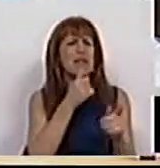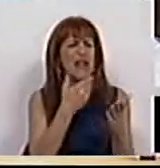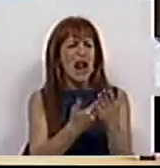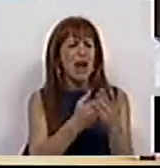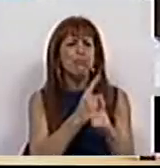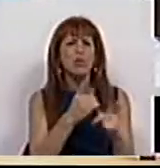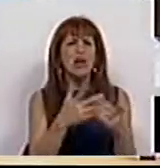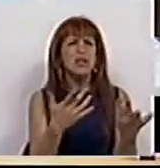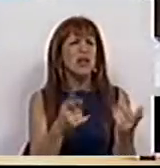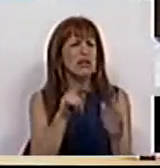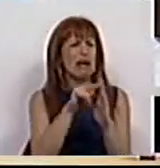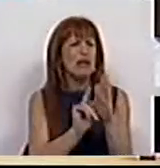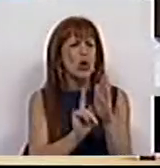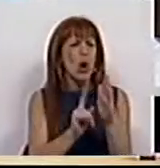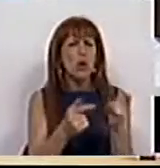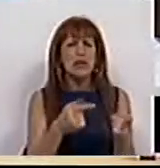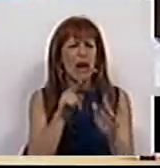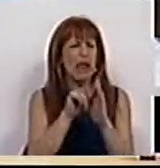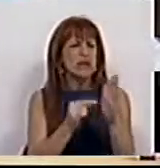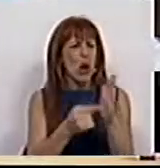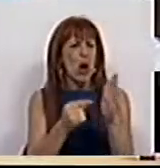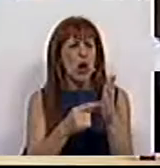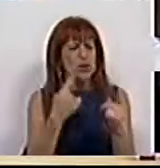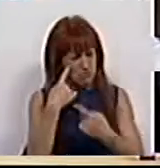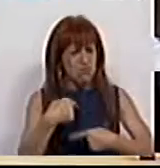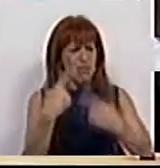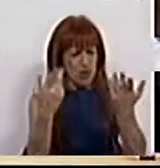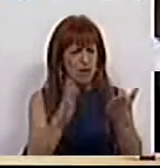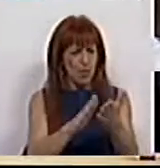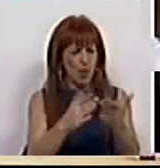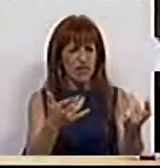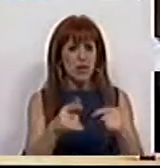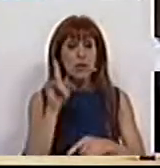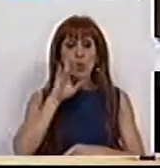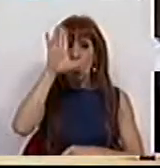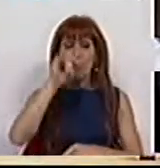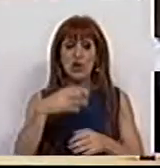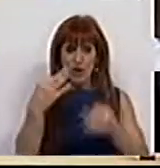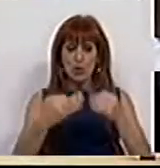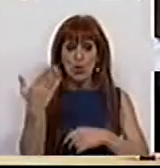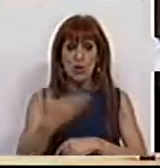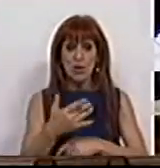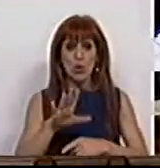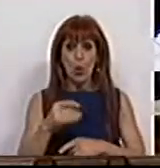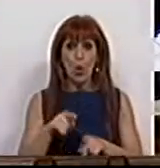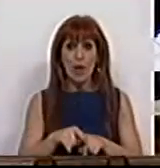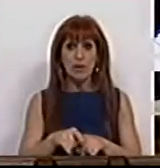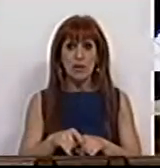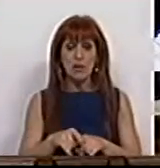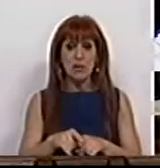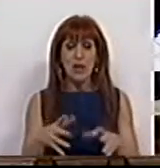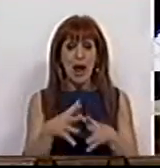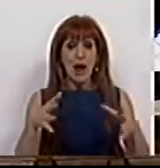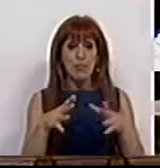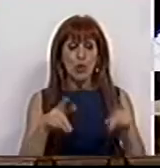medida? O que é esta lista? O que é esta lista? Demonstre. Sra. Ministra da Justiça, quando sabe que a